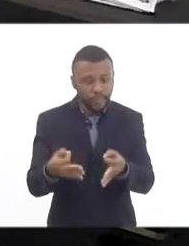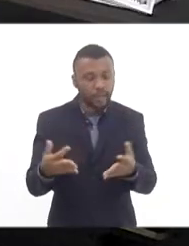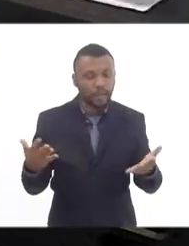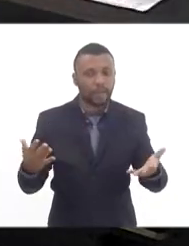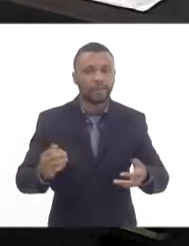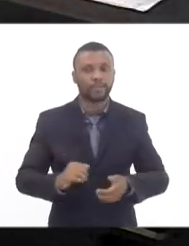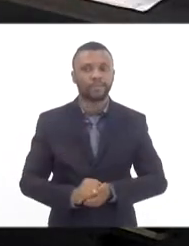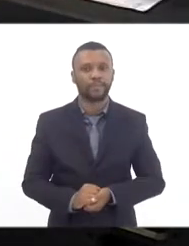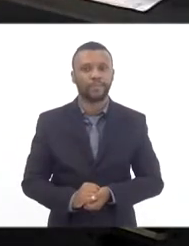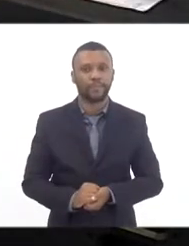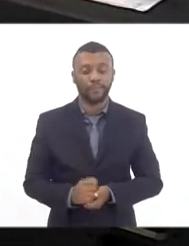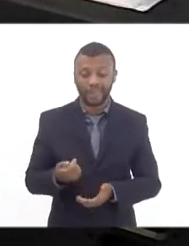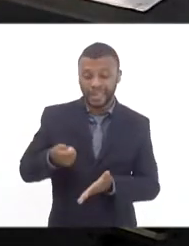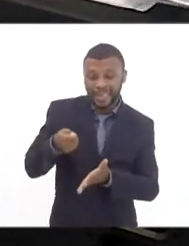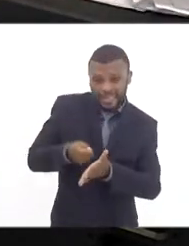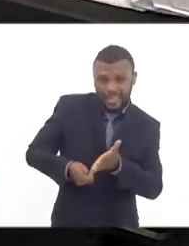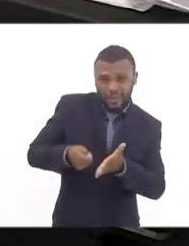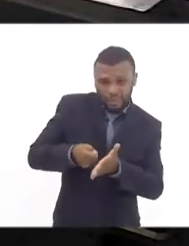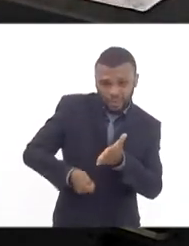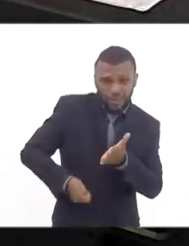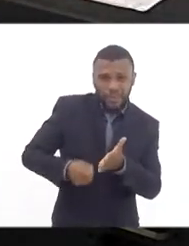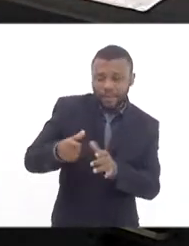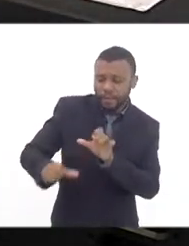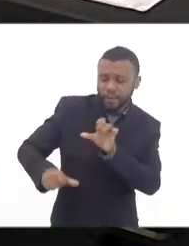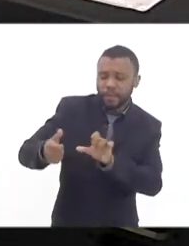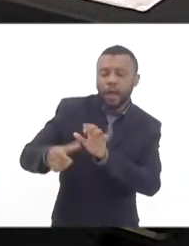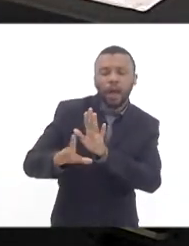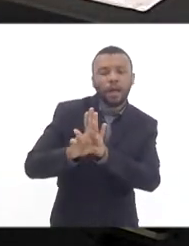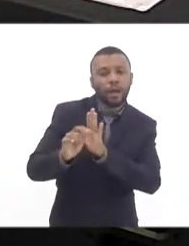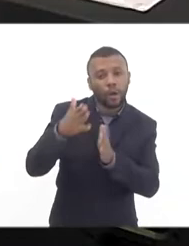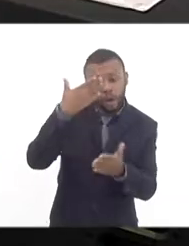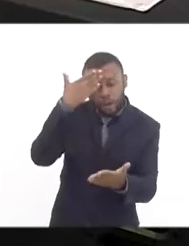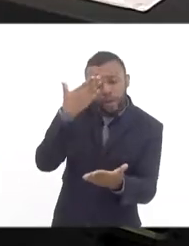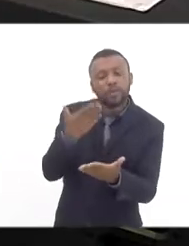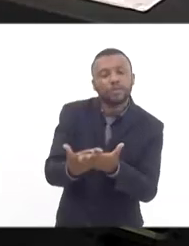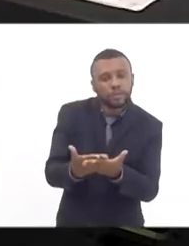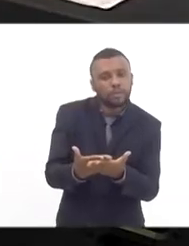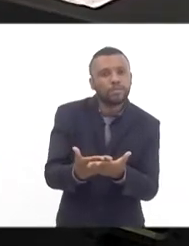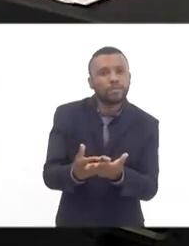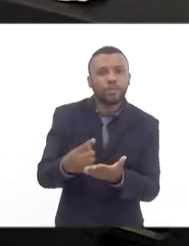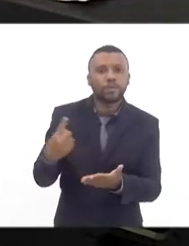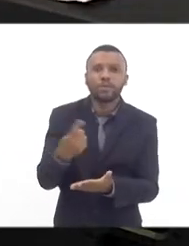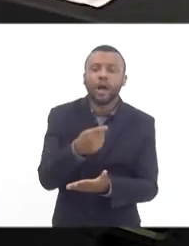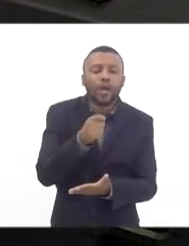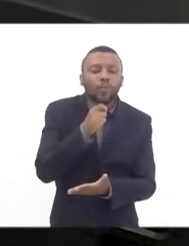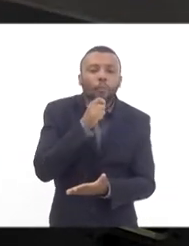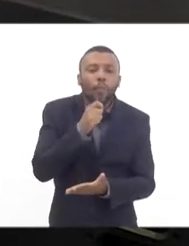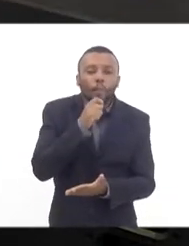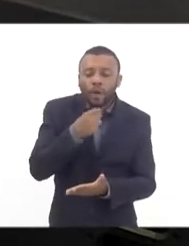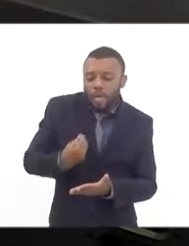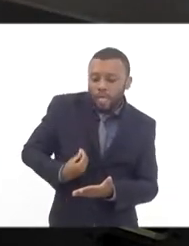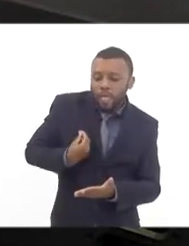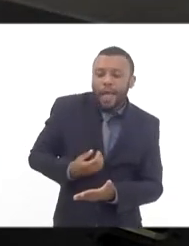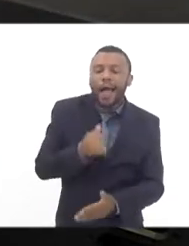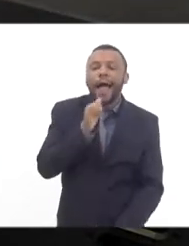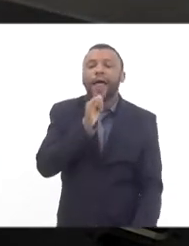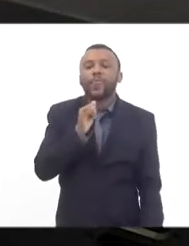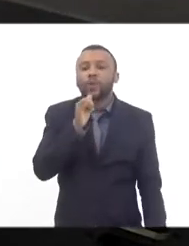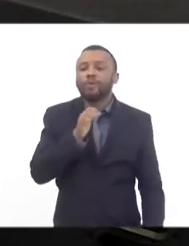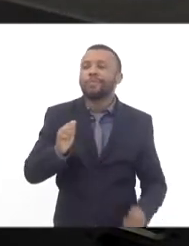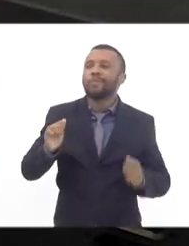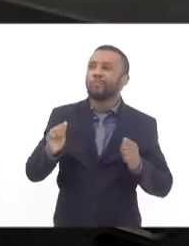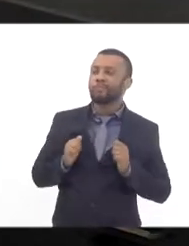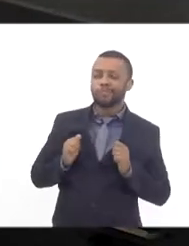Ela vai se tornar legal. Eu acredito, acredito, nós não estamos aqui à toa. Nós